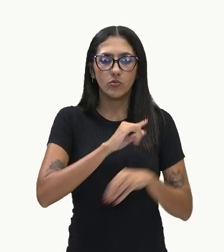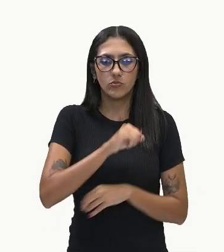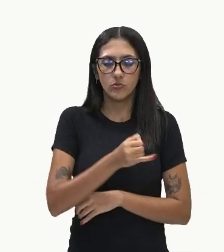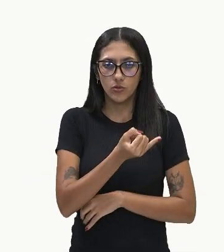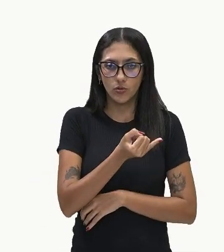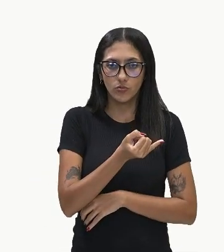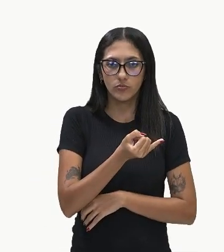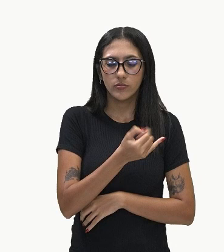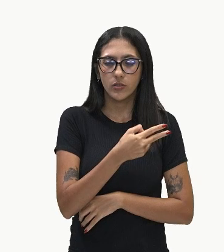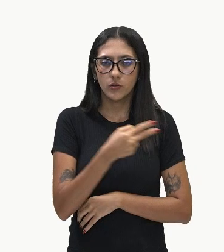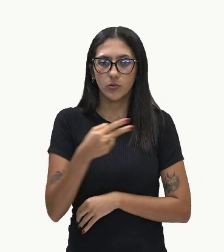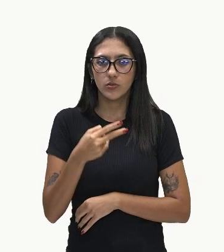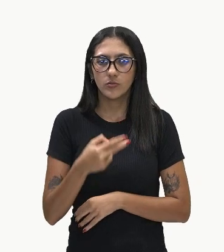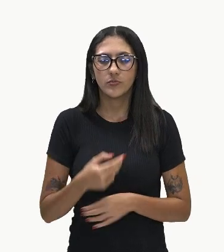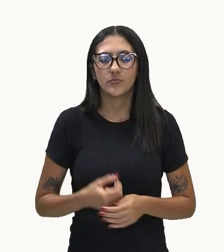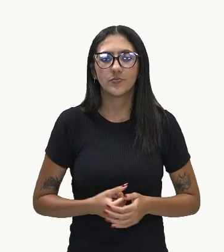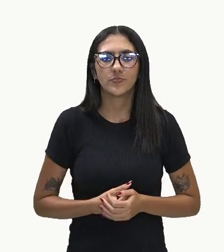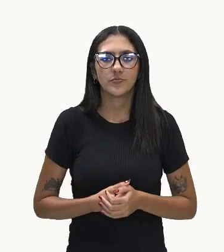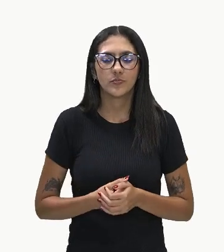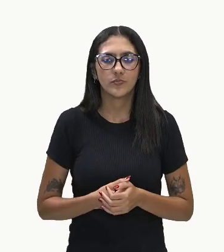juros, tá?